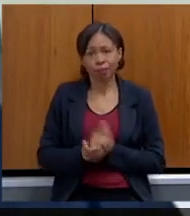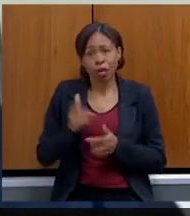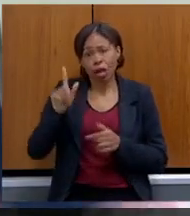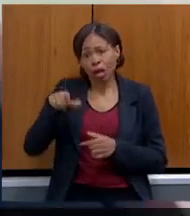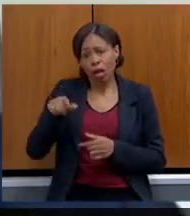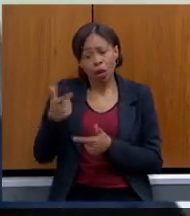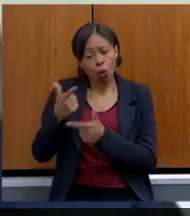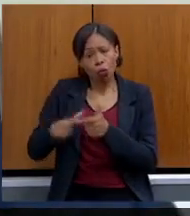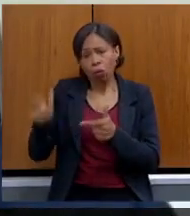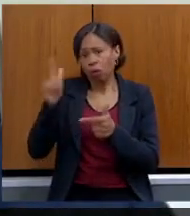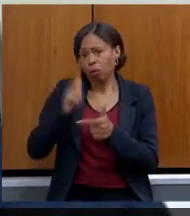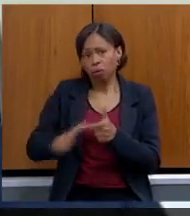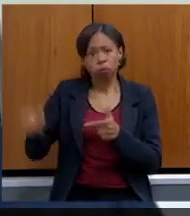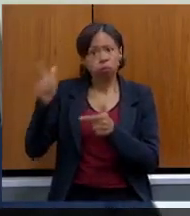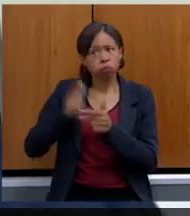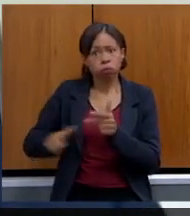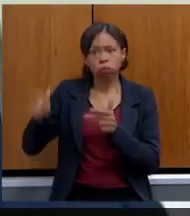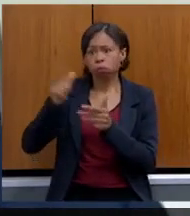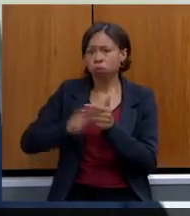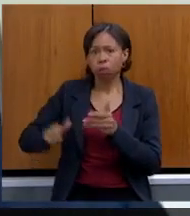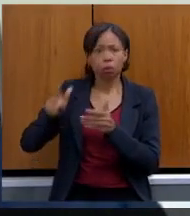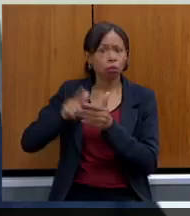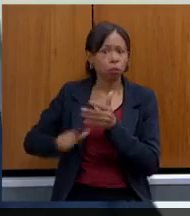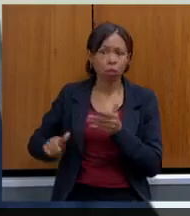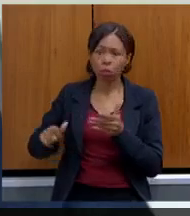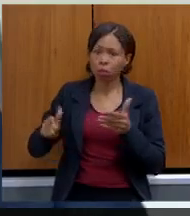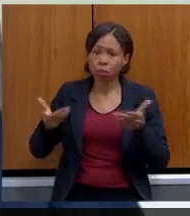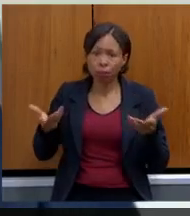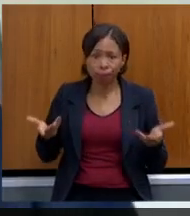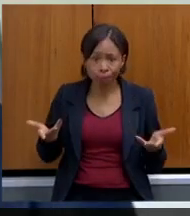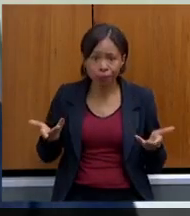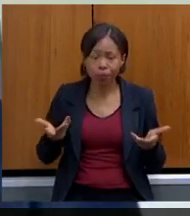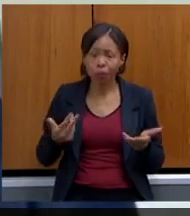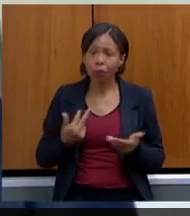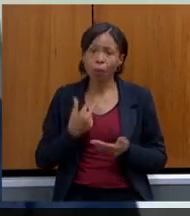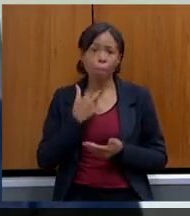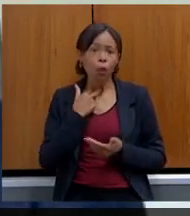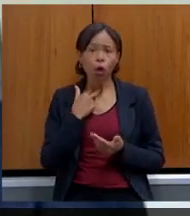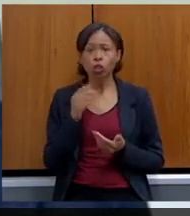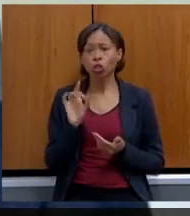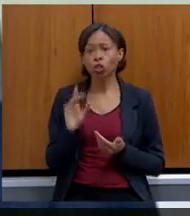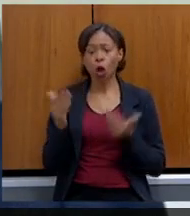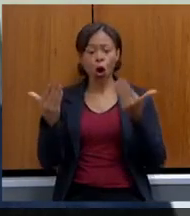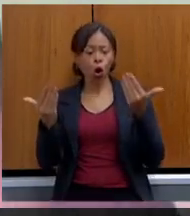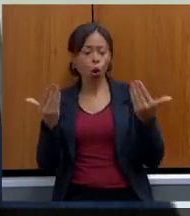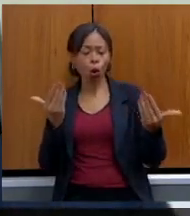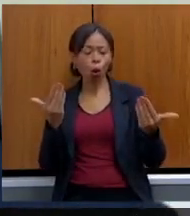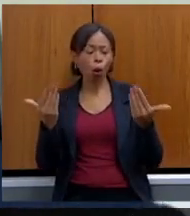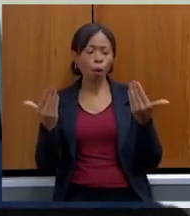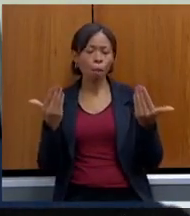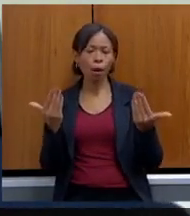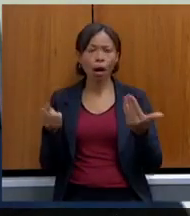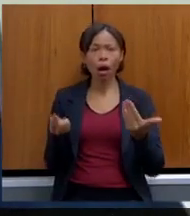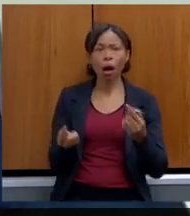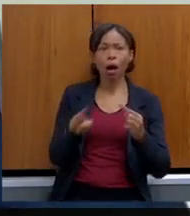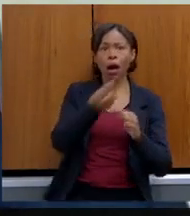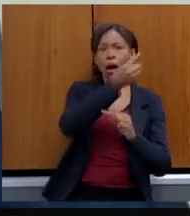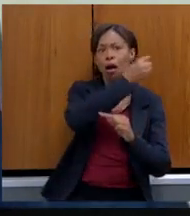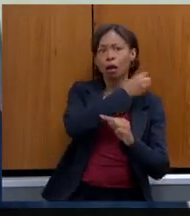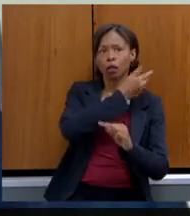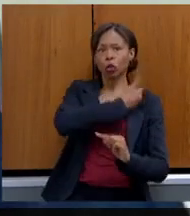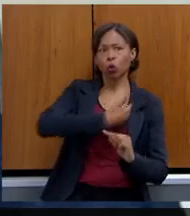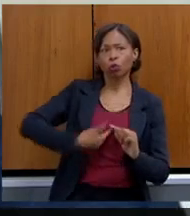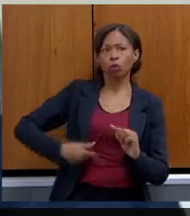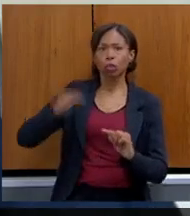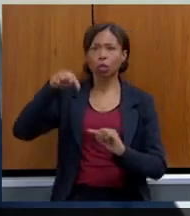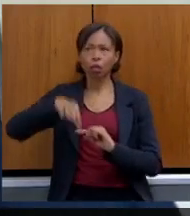tratar dessa forma como deve ser tratado da queremos comparar simplesmente a questão do Covelo o outro é